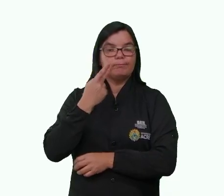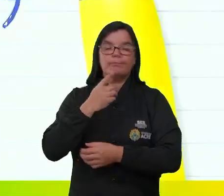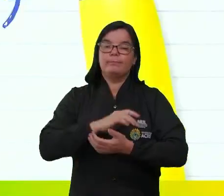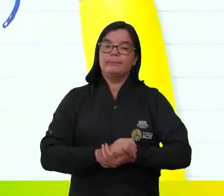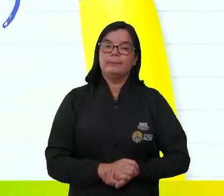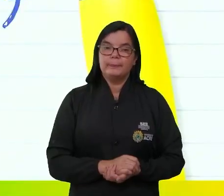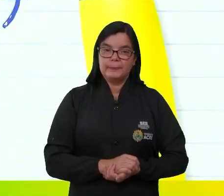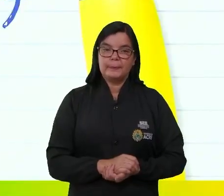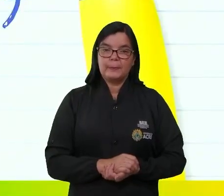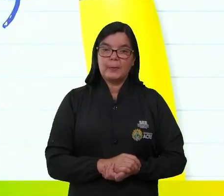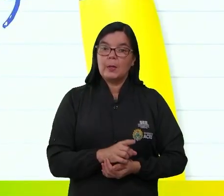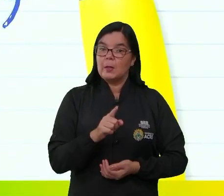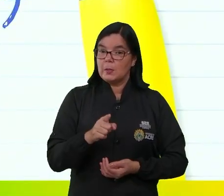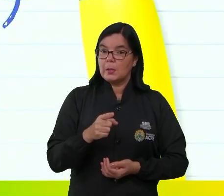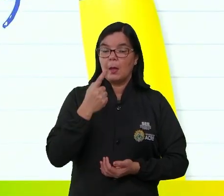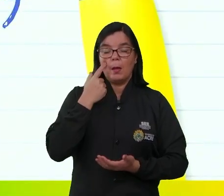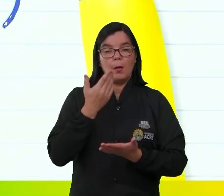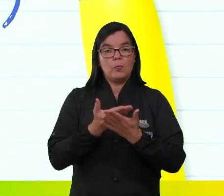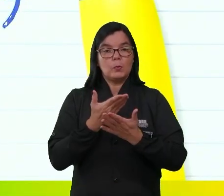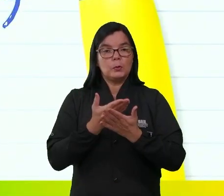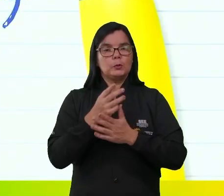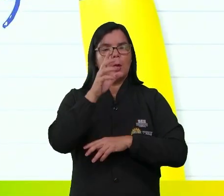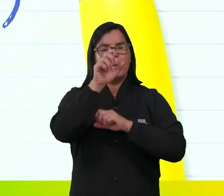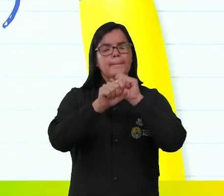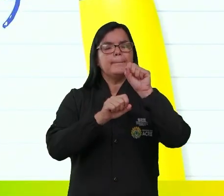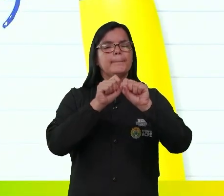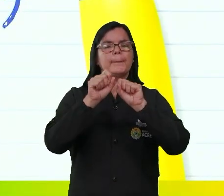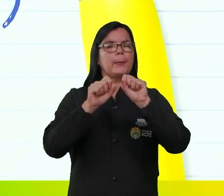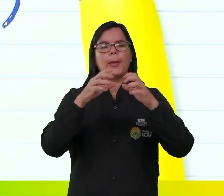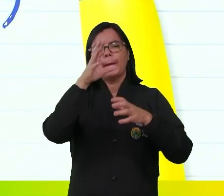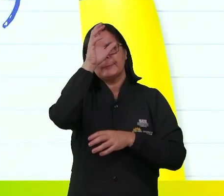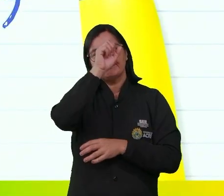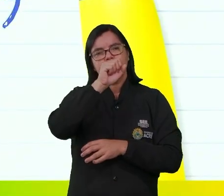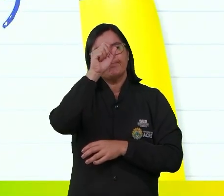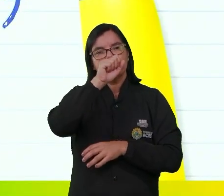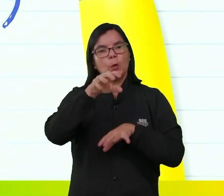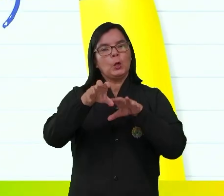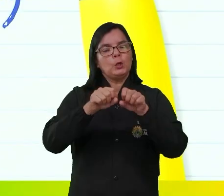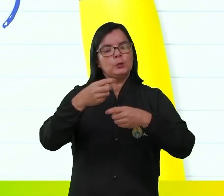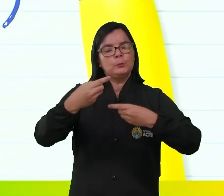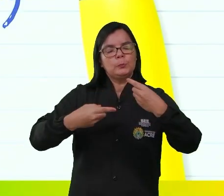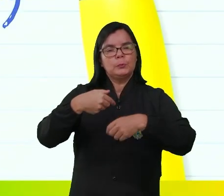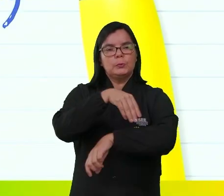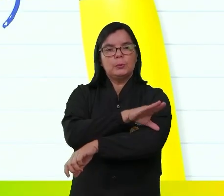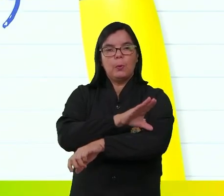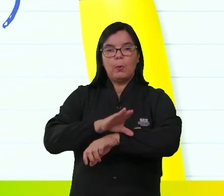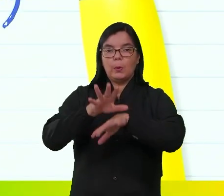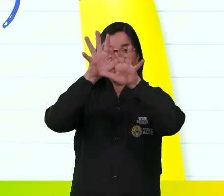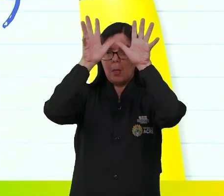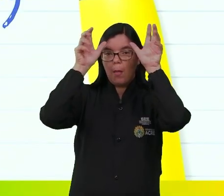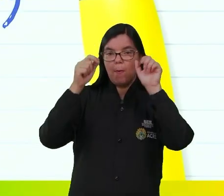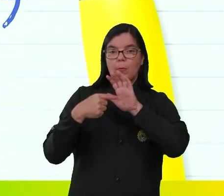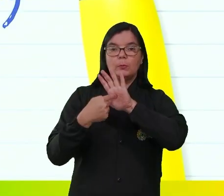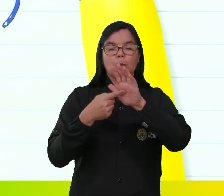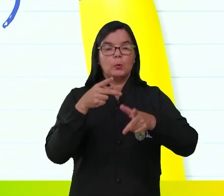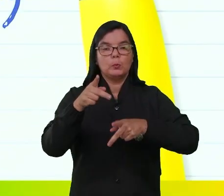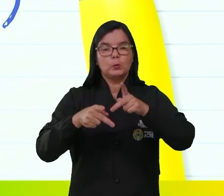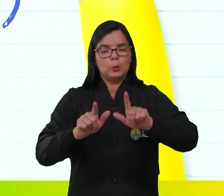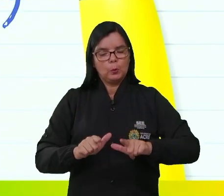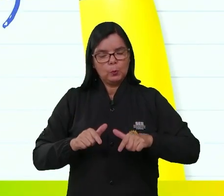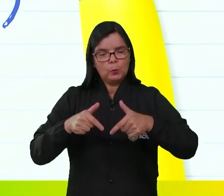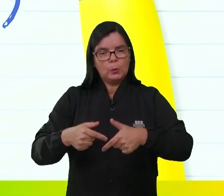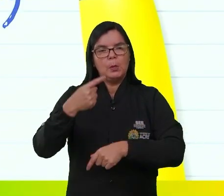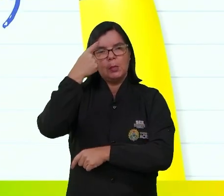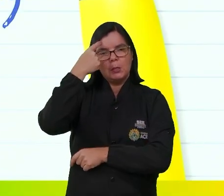nordestino. E nessa videoaula você aprendeu que a formação política e cultural do Acre revela um povo